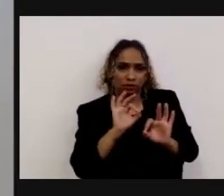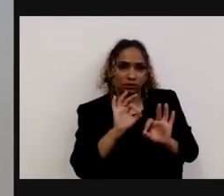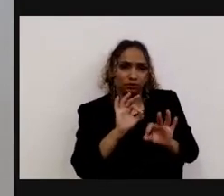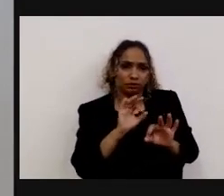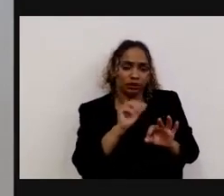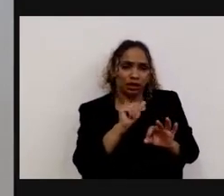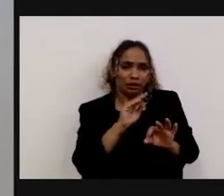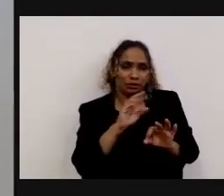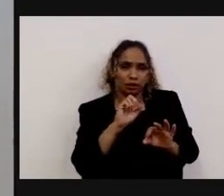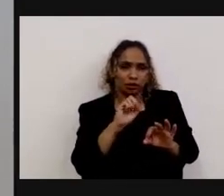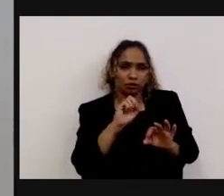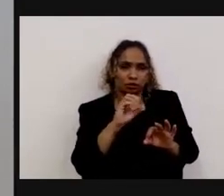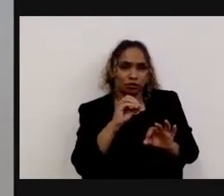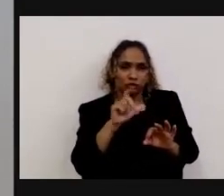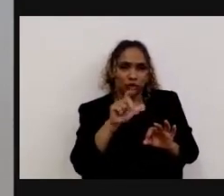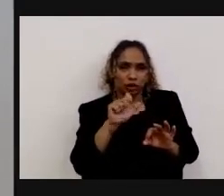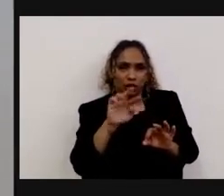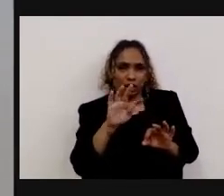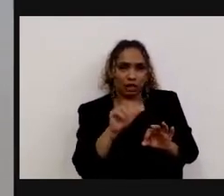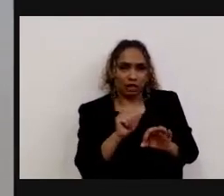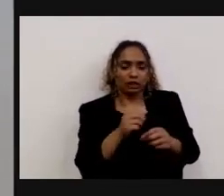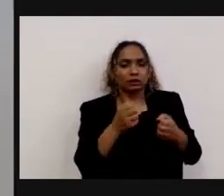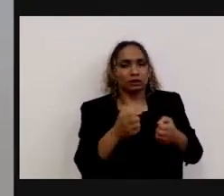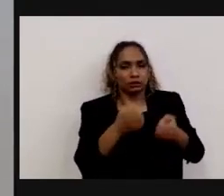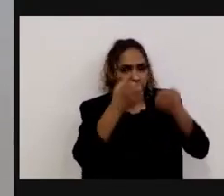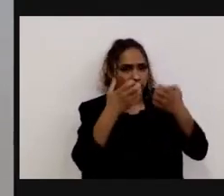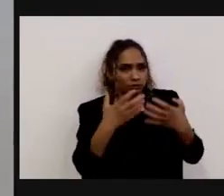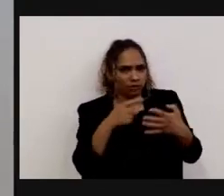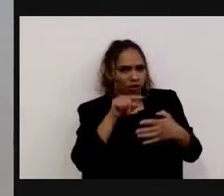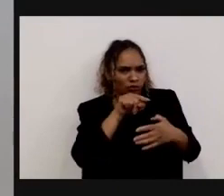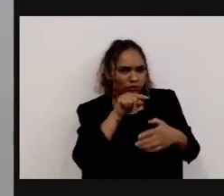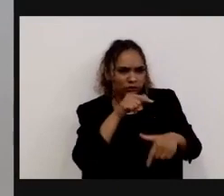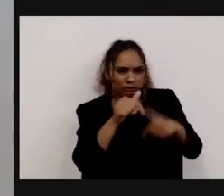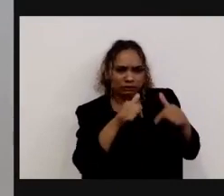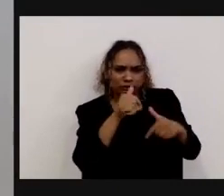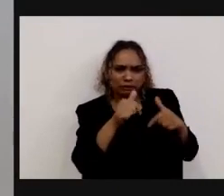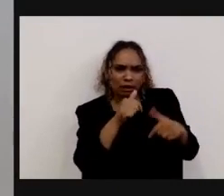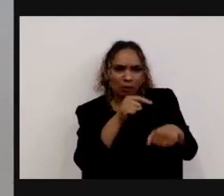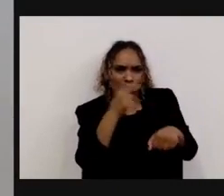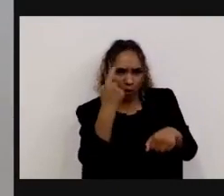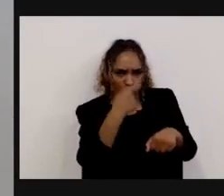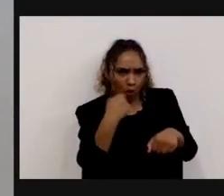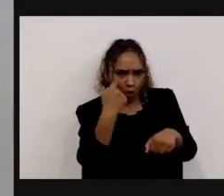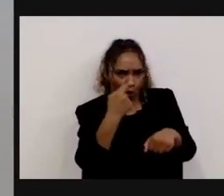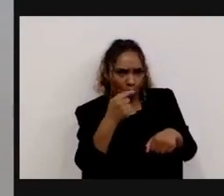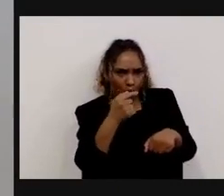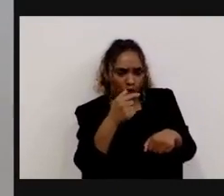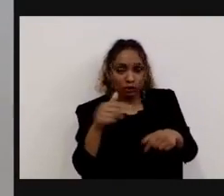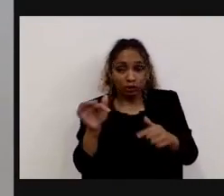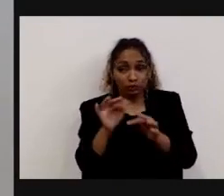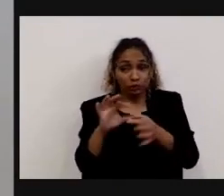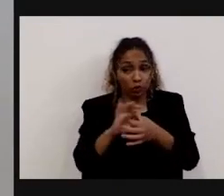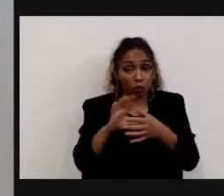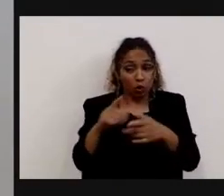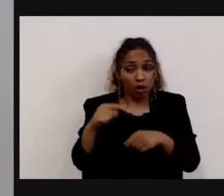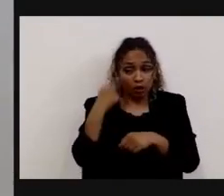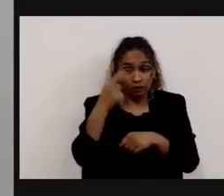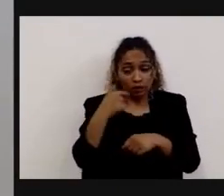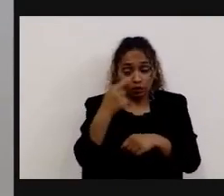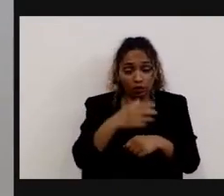de mensurar aqui olha você trabalhou tanto as horas ficou à disposição tantas horas